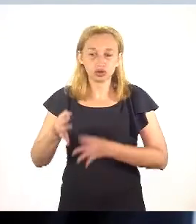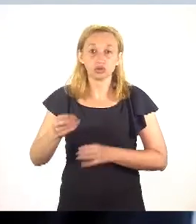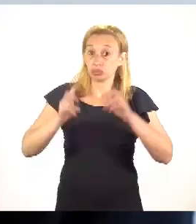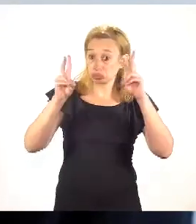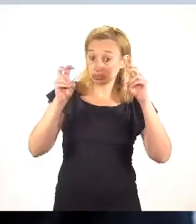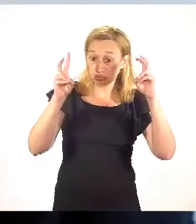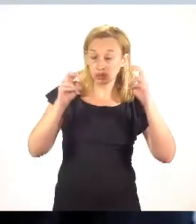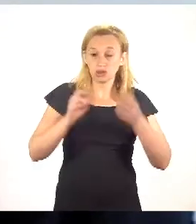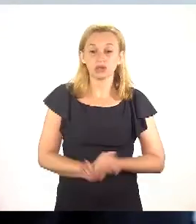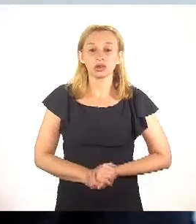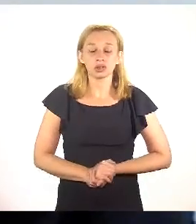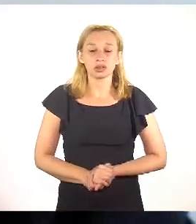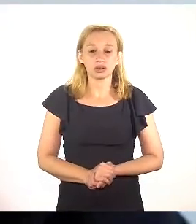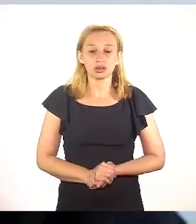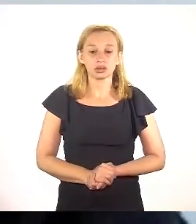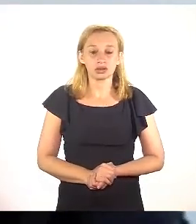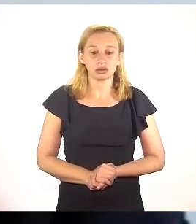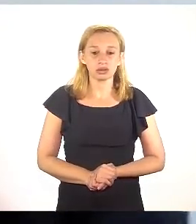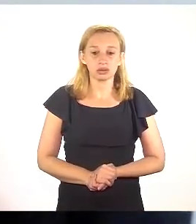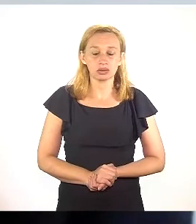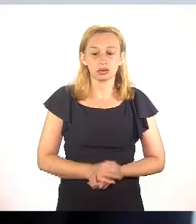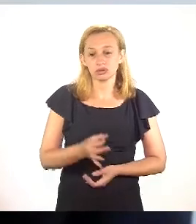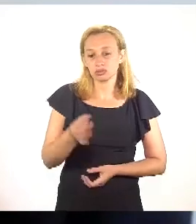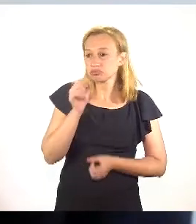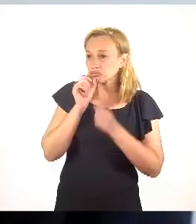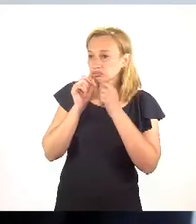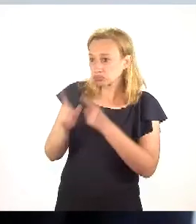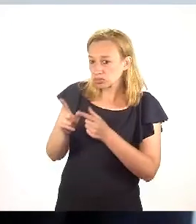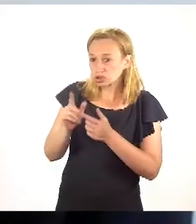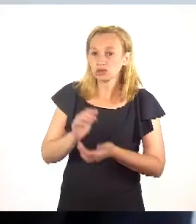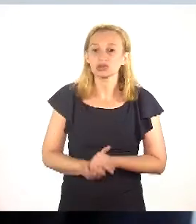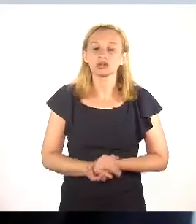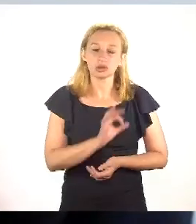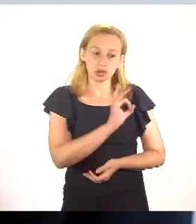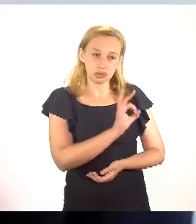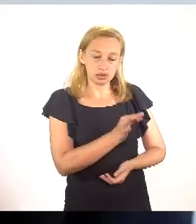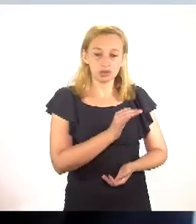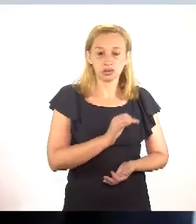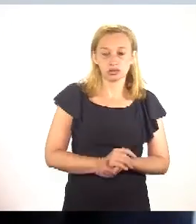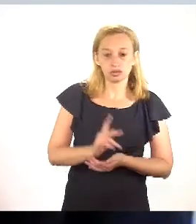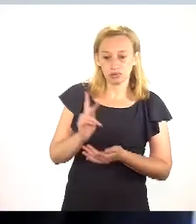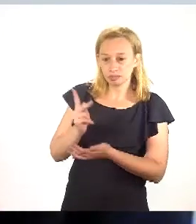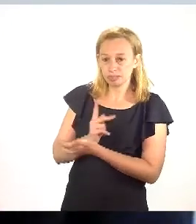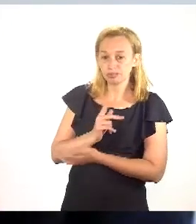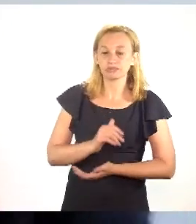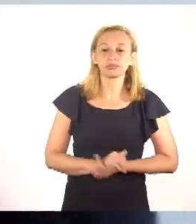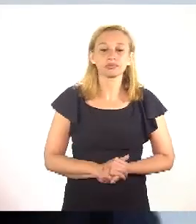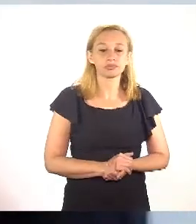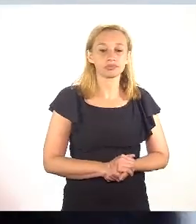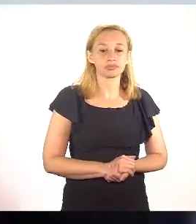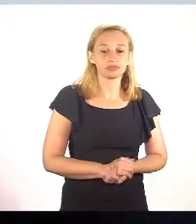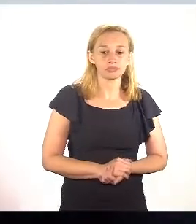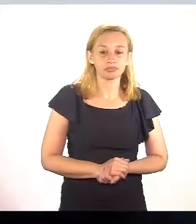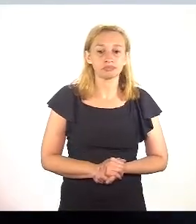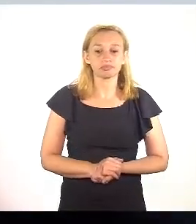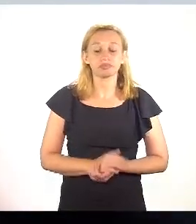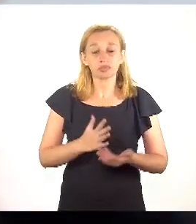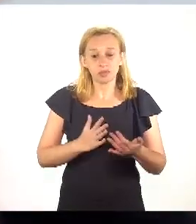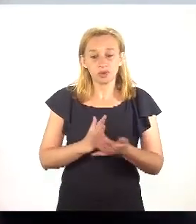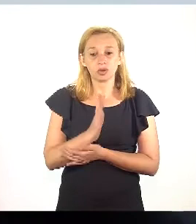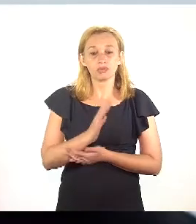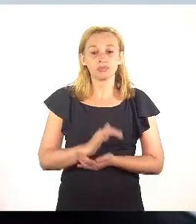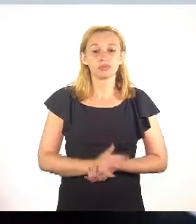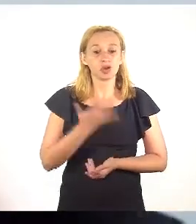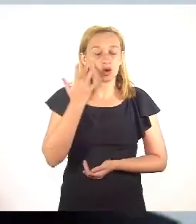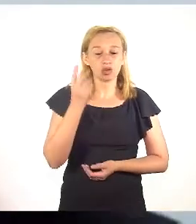tema, opiniões críticas e opiniões favoráveis à legislação aprovada. Eu acho